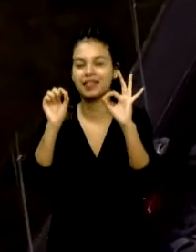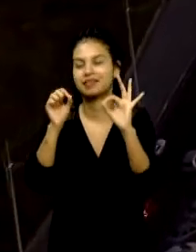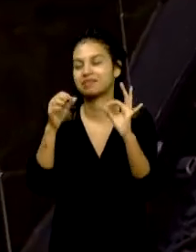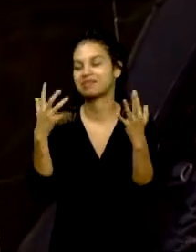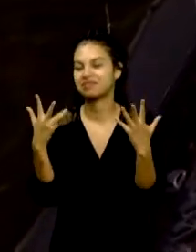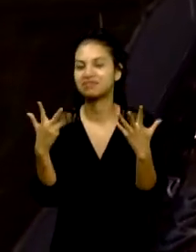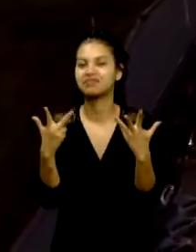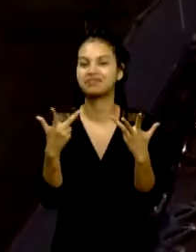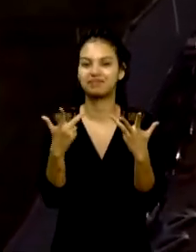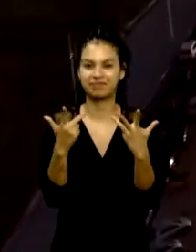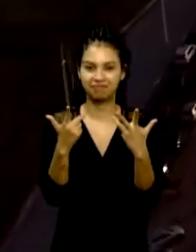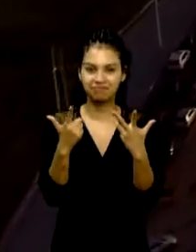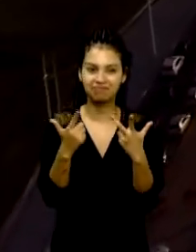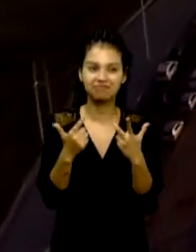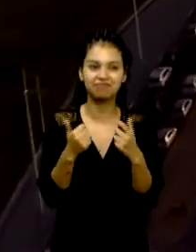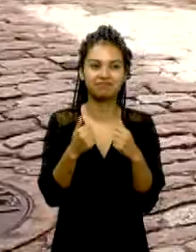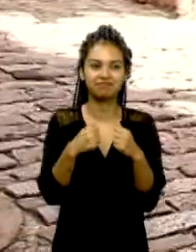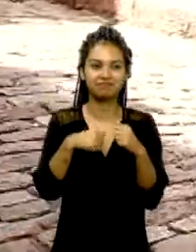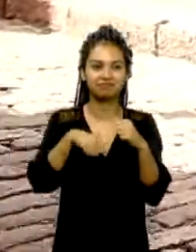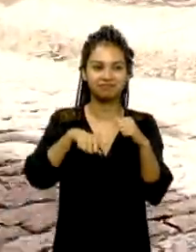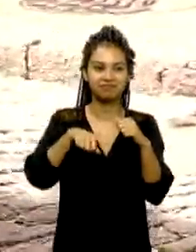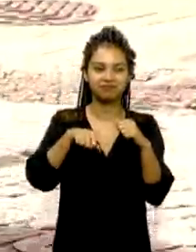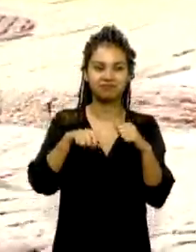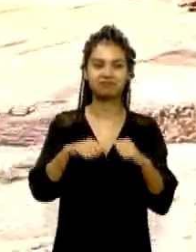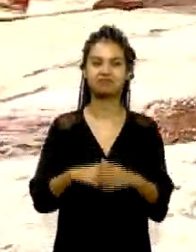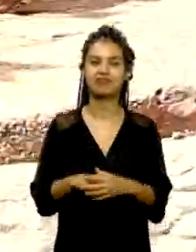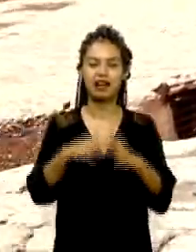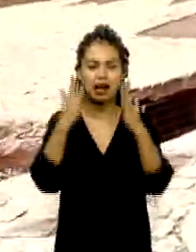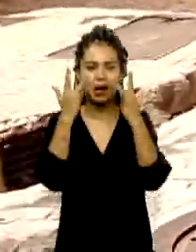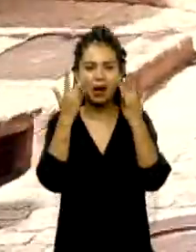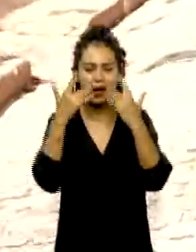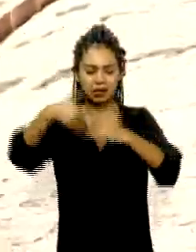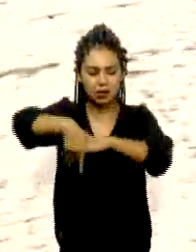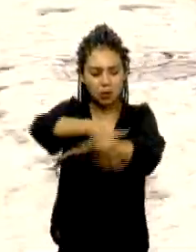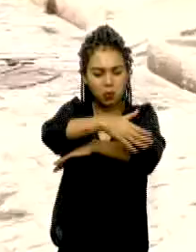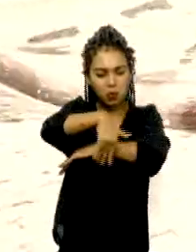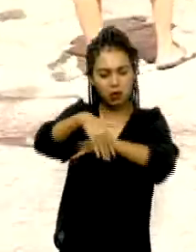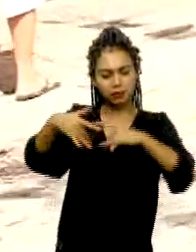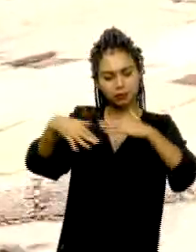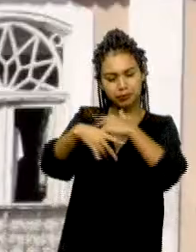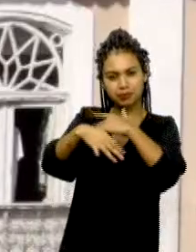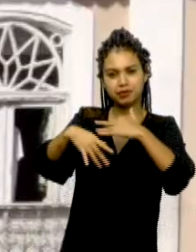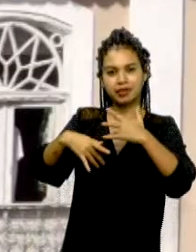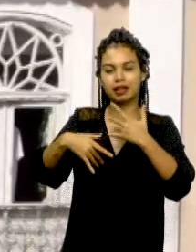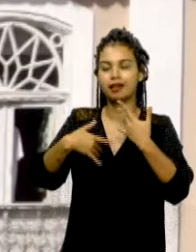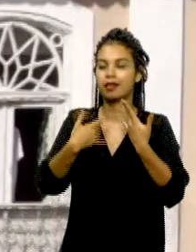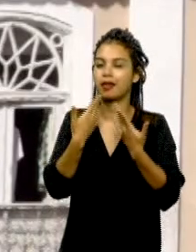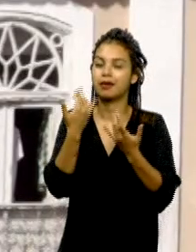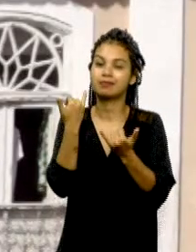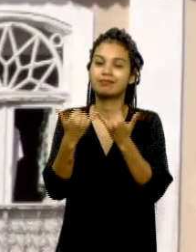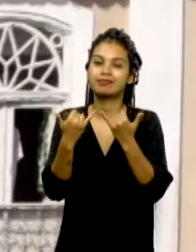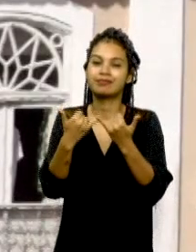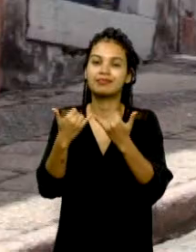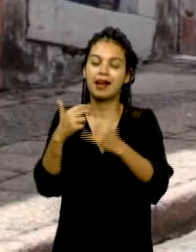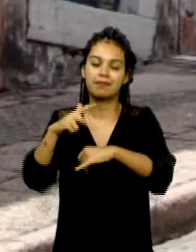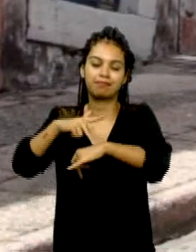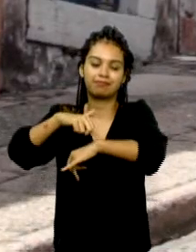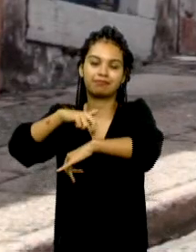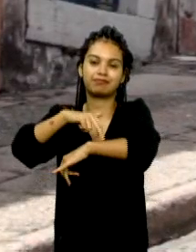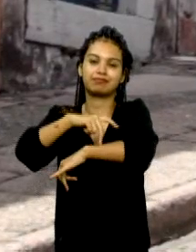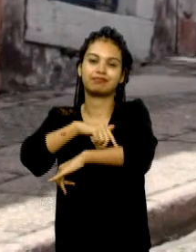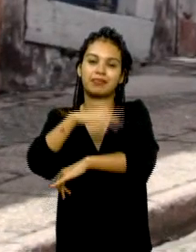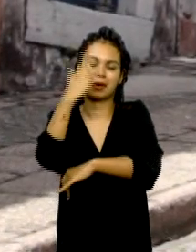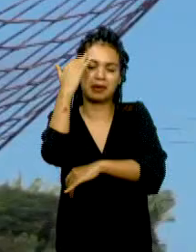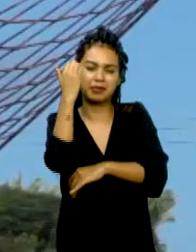de arte. A cidade respira poesia pelas ruas do centro histórico. É a musa inspiradora de artistas que não se cansam de